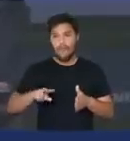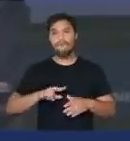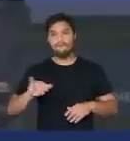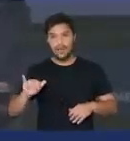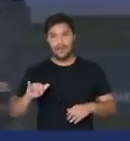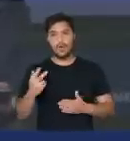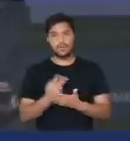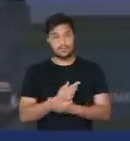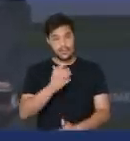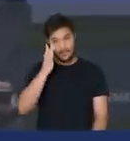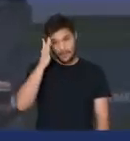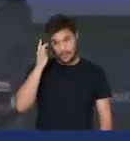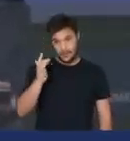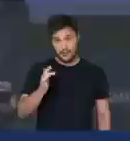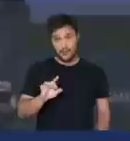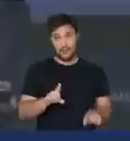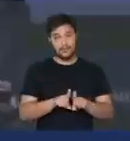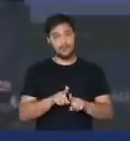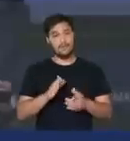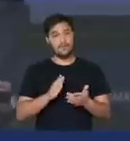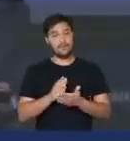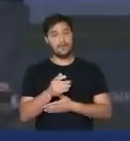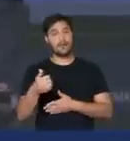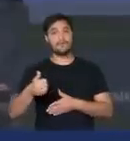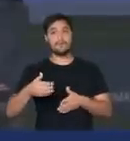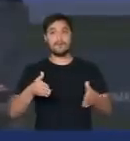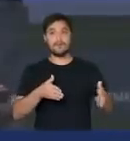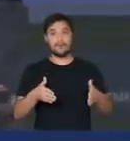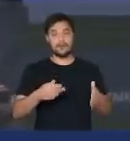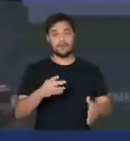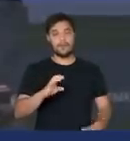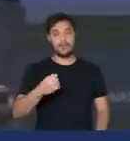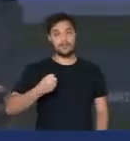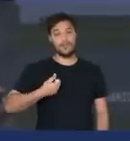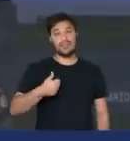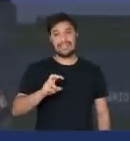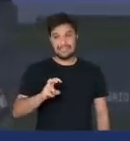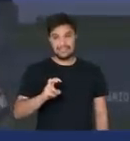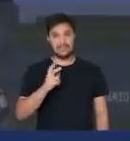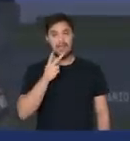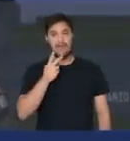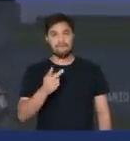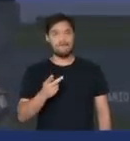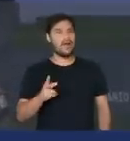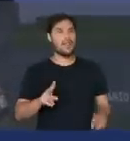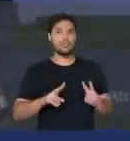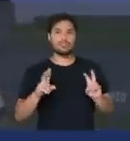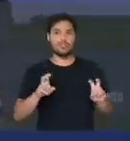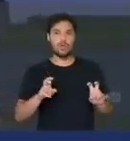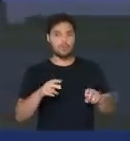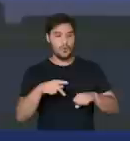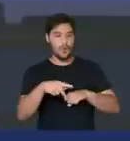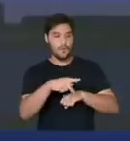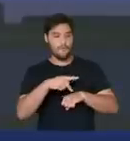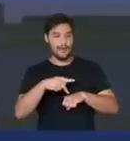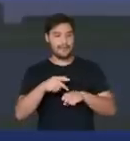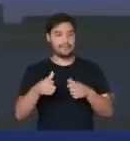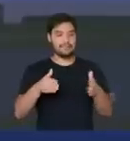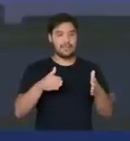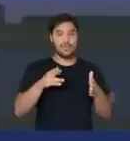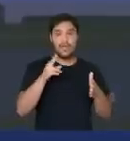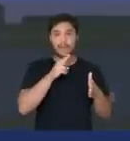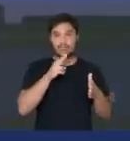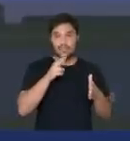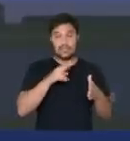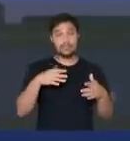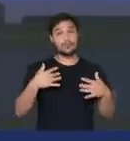acontecer amanhã. Como também foi aprovado em primeiro turno a PEC número 15, que trata do estado de emergência,